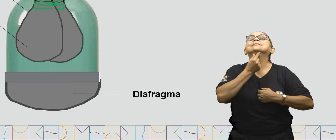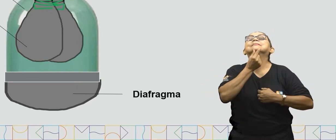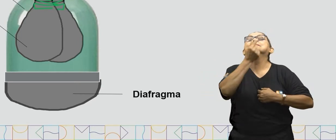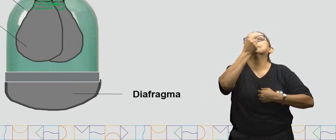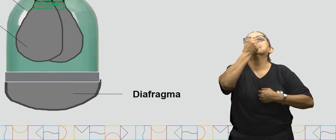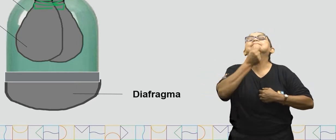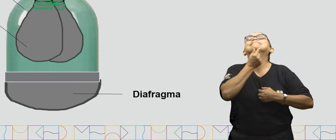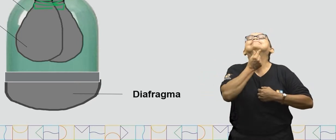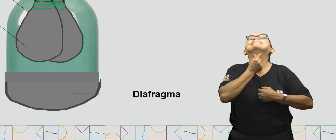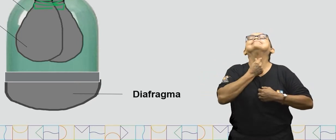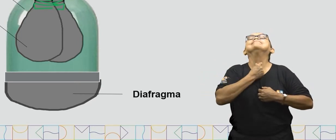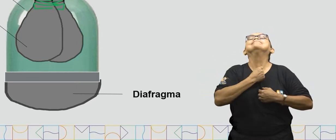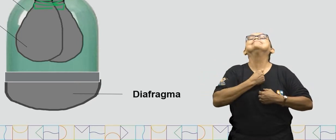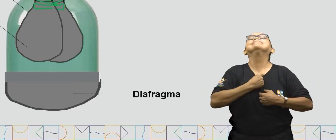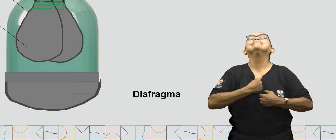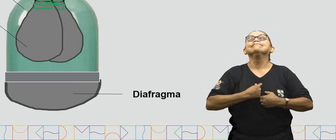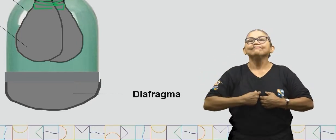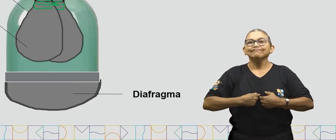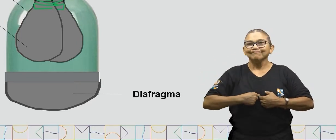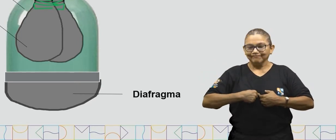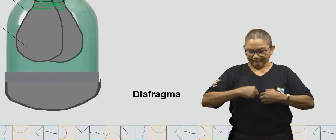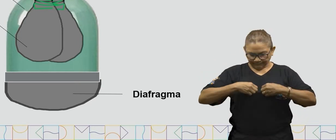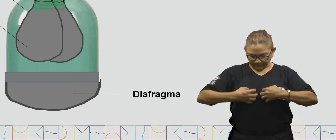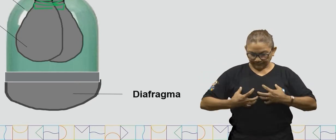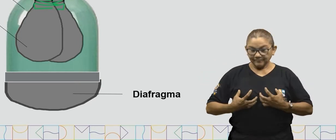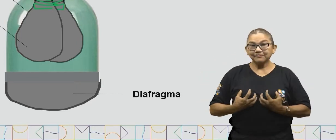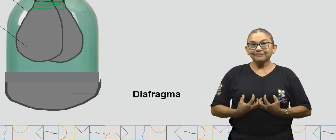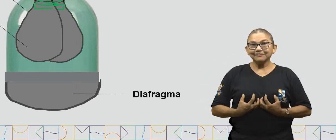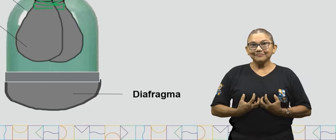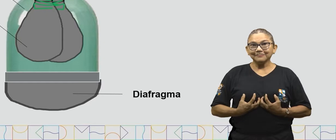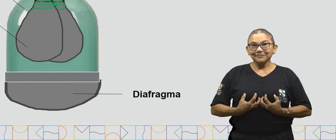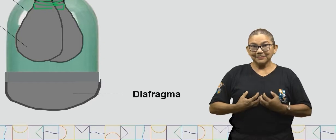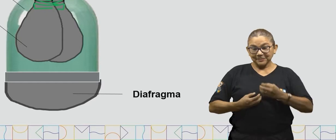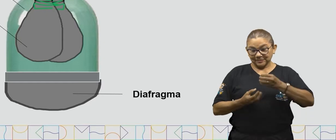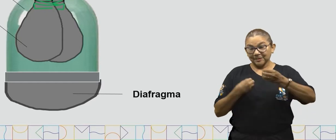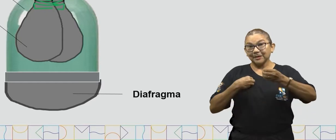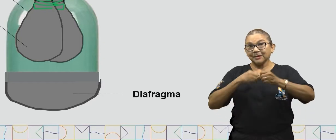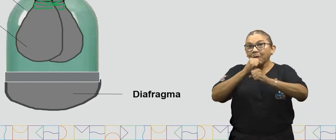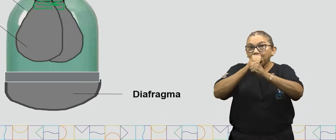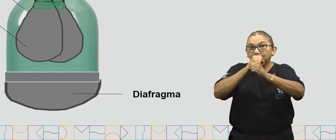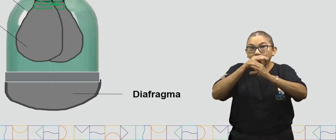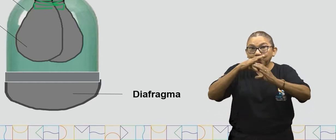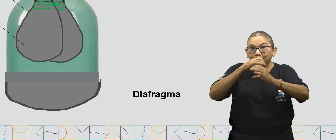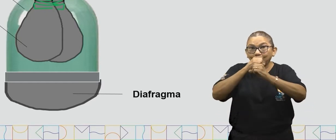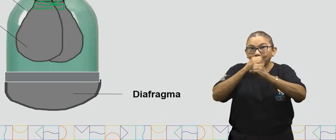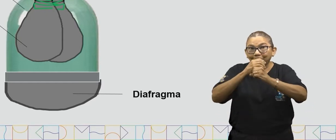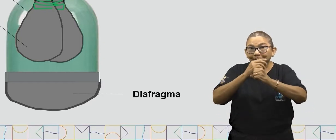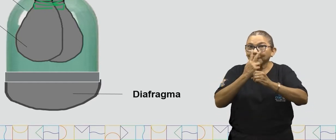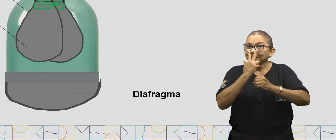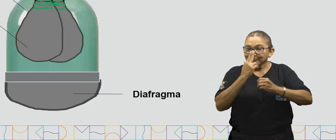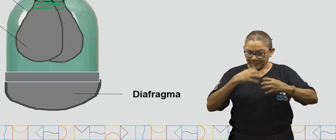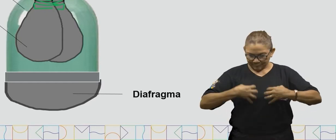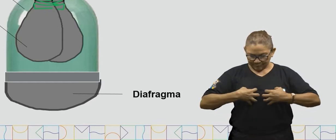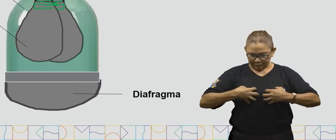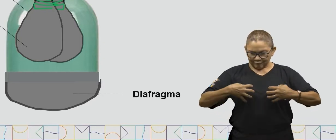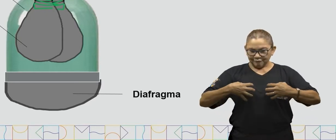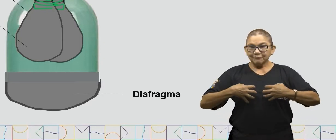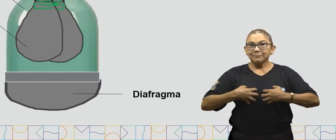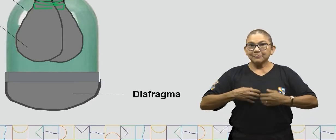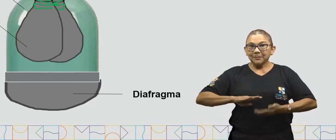brônquios. Os balões dentro da garrafa PET, os pulmões. E o balão ao fundo da garrafa PET, o